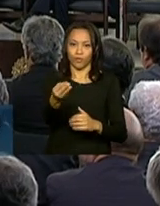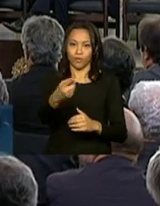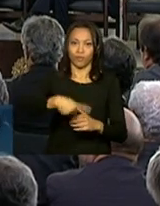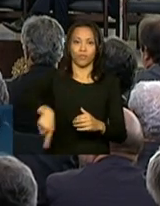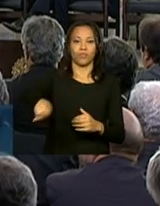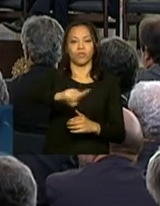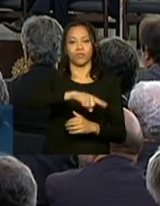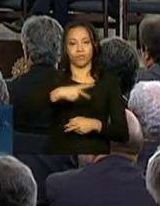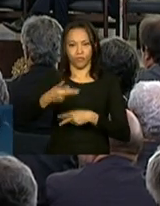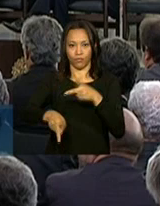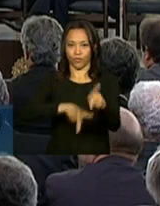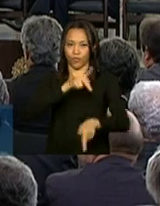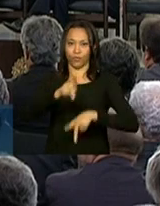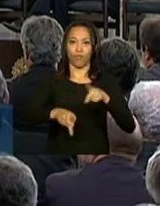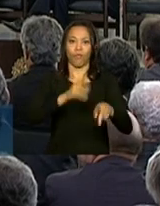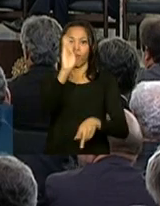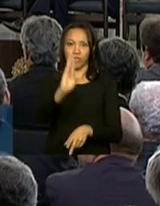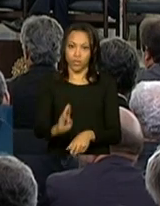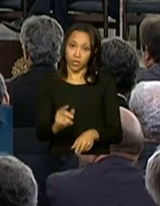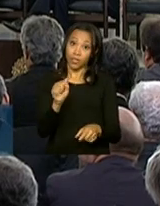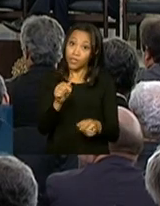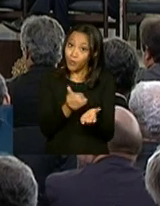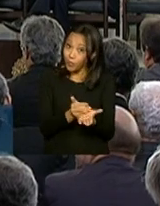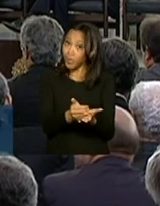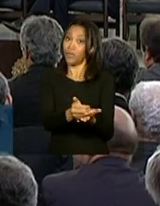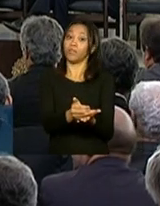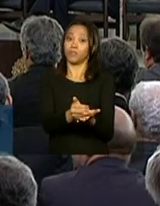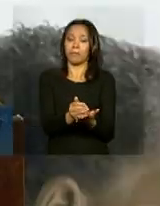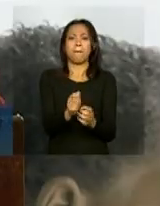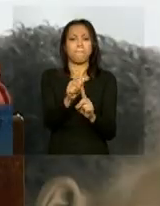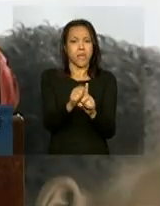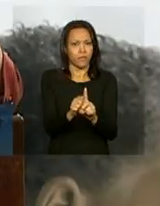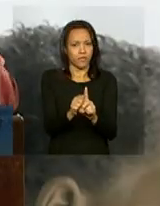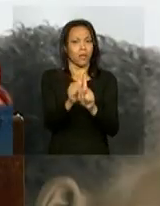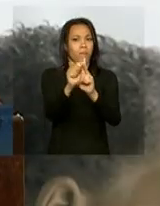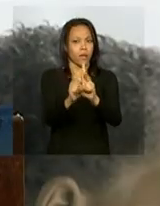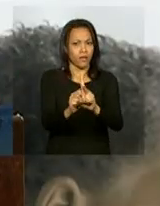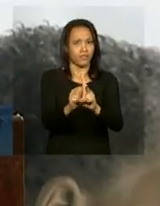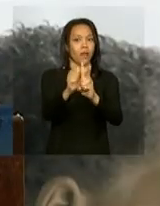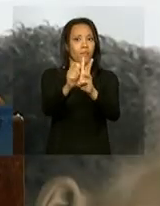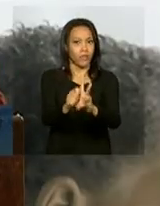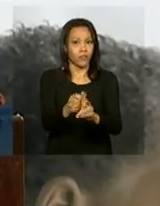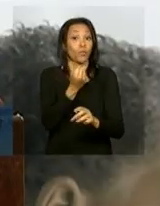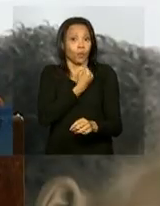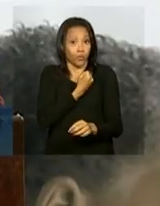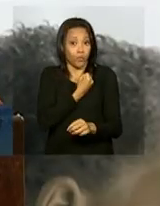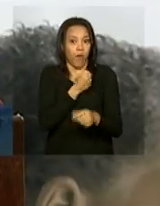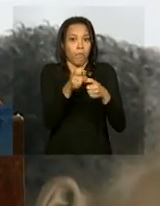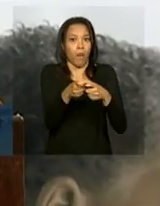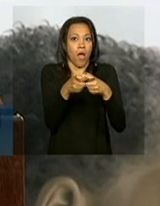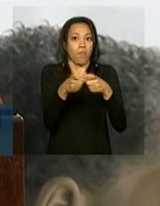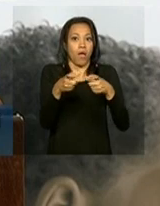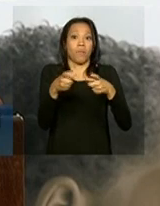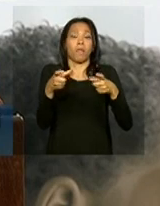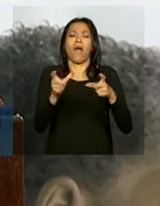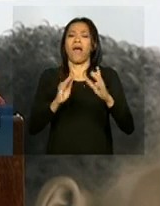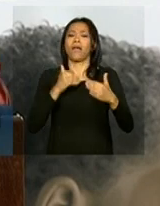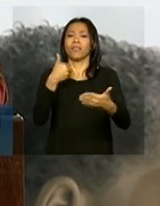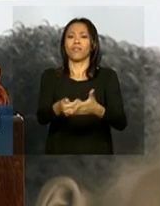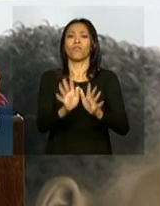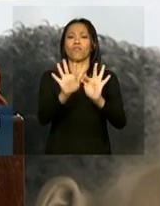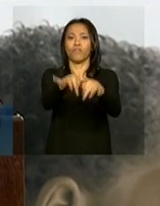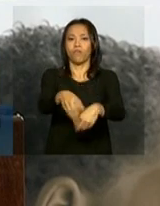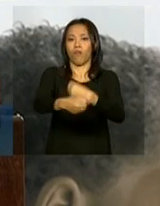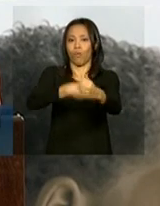E isso é o começo. Nós vamos aumentar mês a mês este número. Até o final do ano,